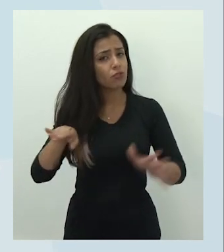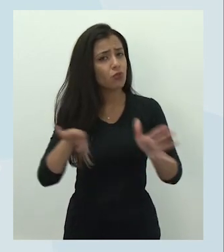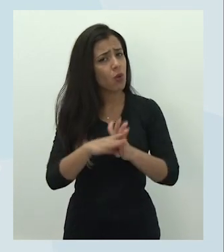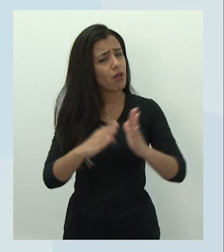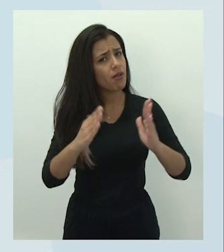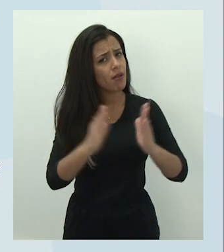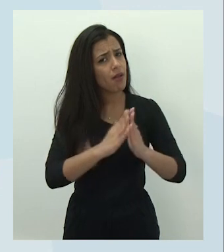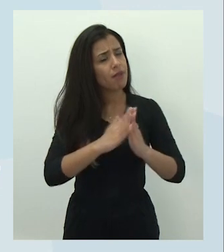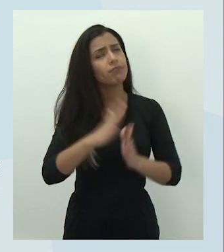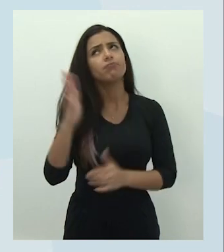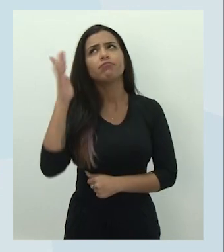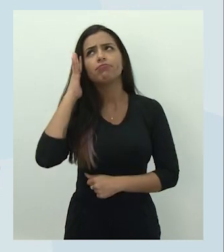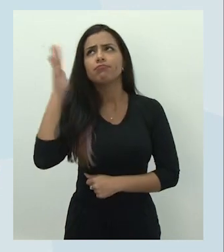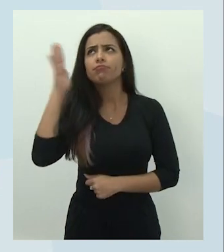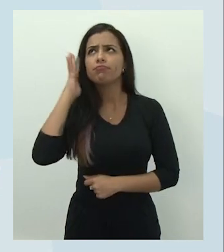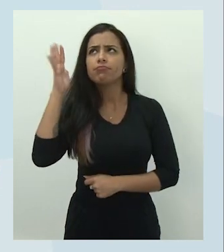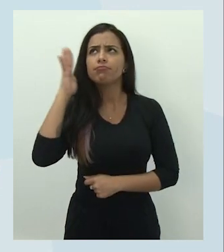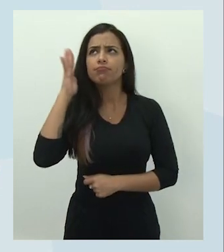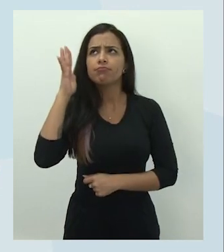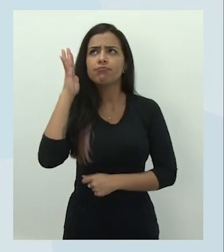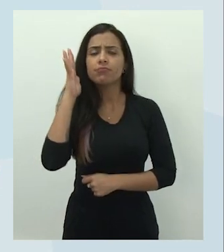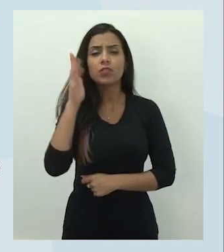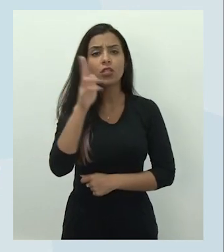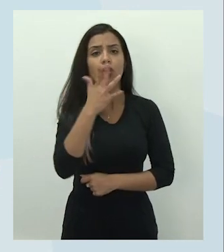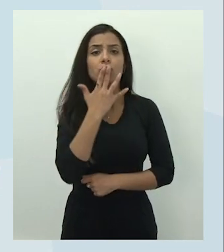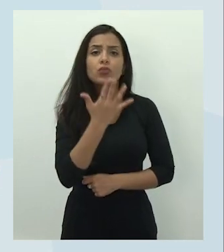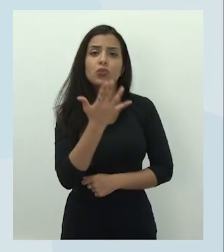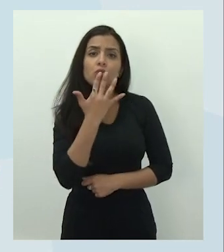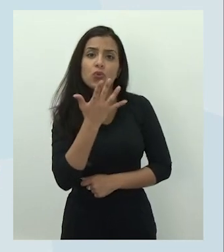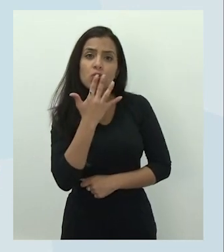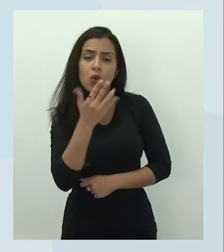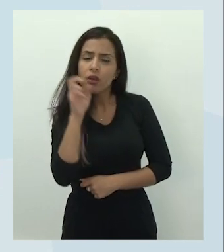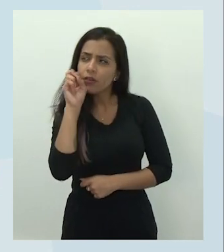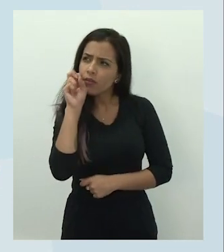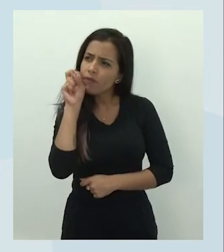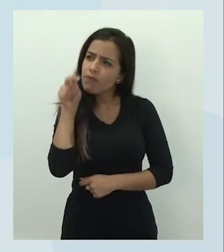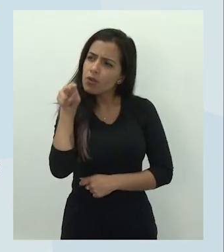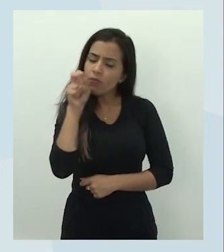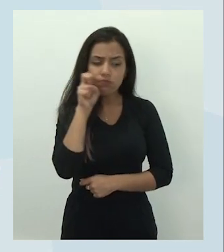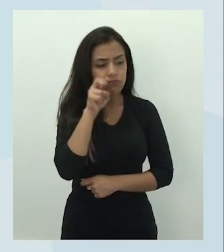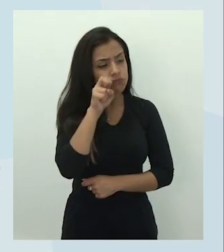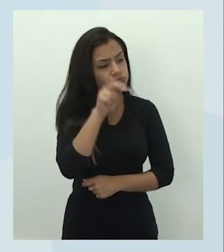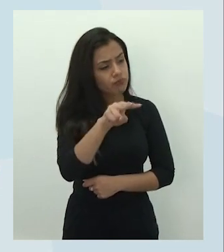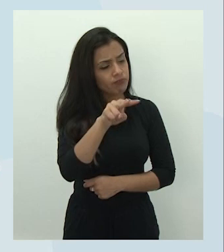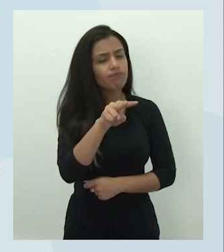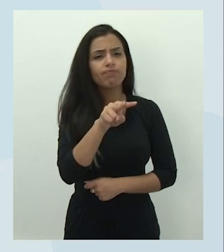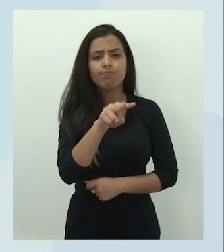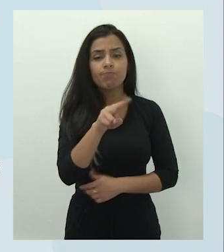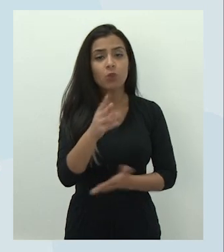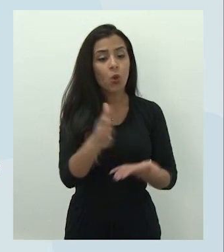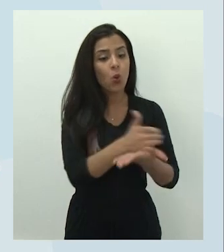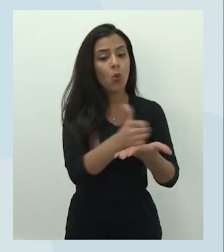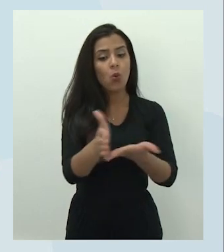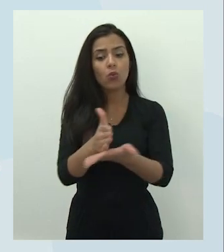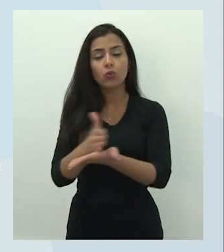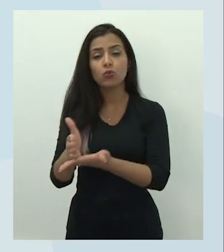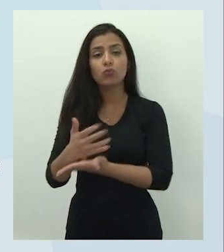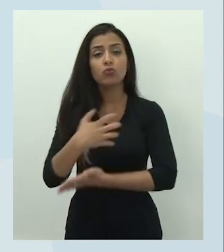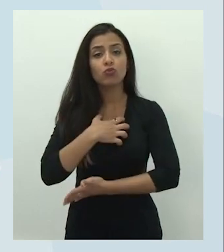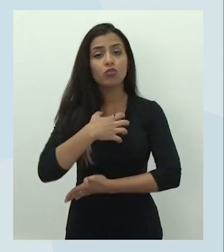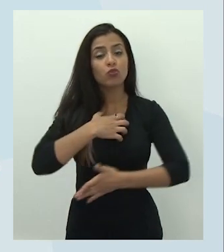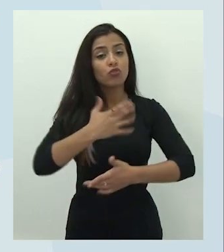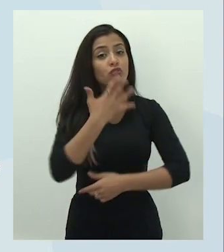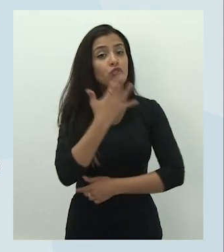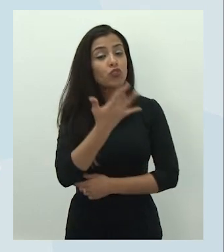Utilizou as mesmas cores das frutas que viu na barraca do seu Sebastião, mas organizou uma nova sequência de